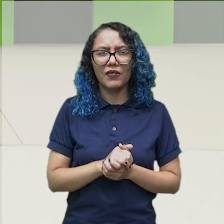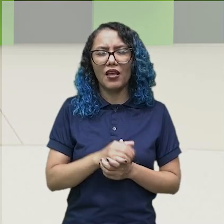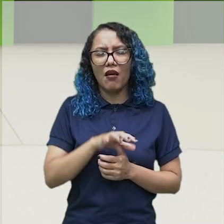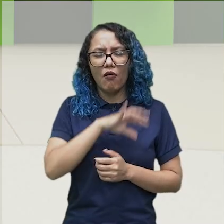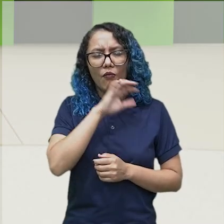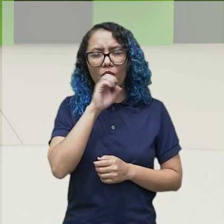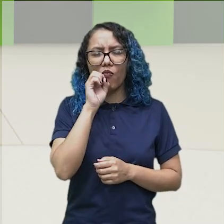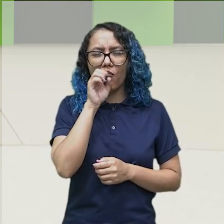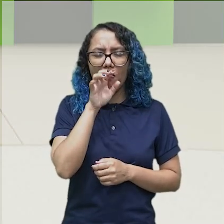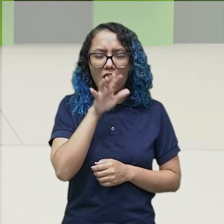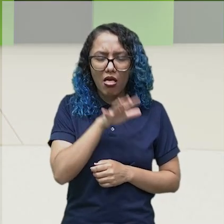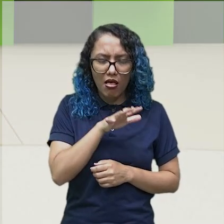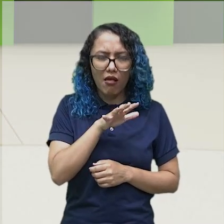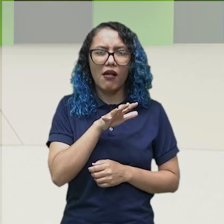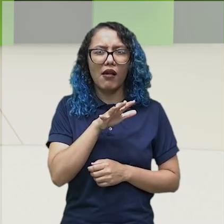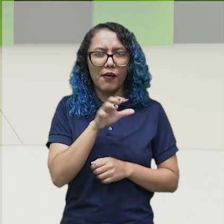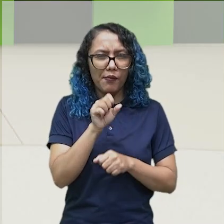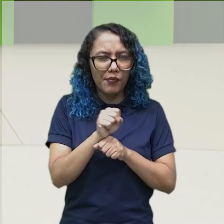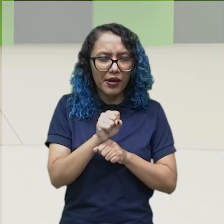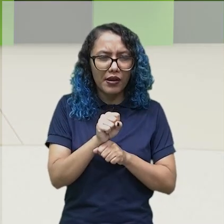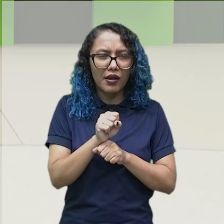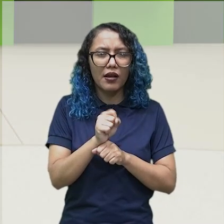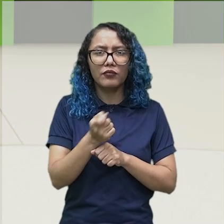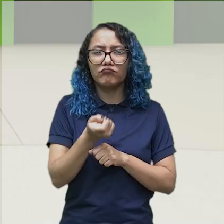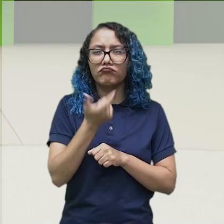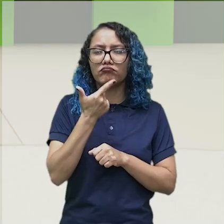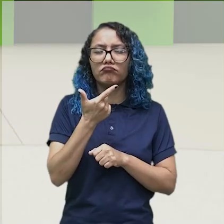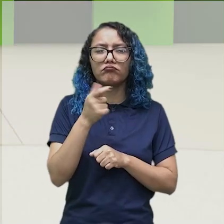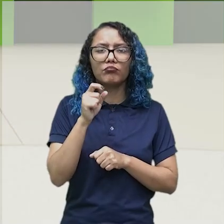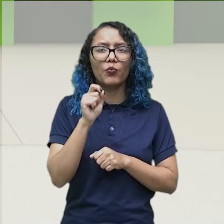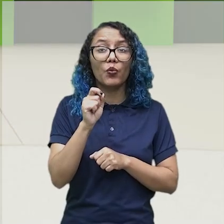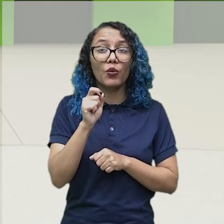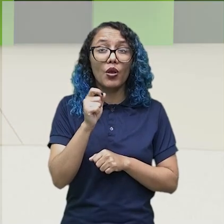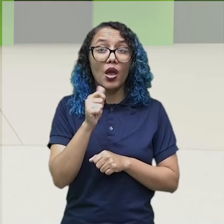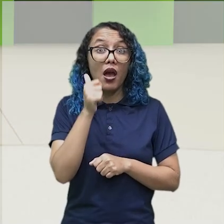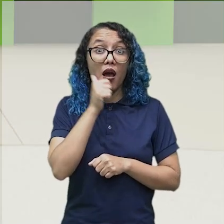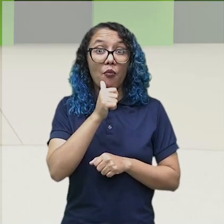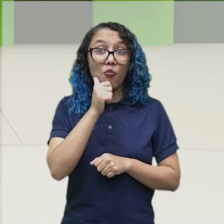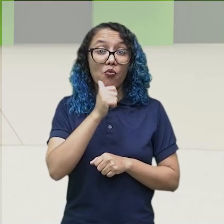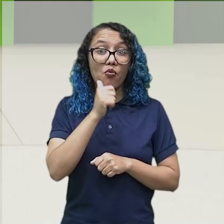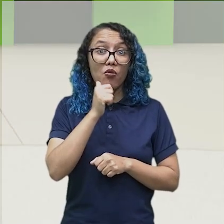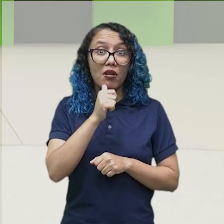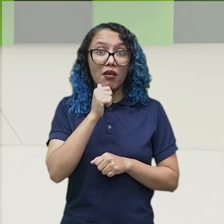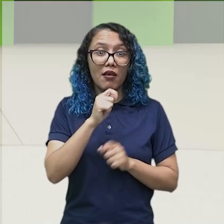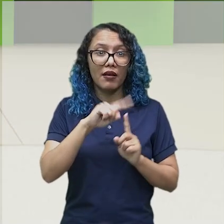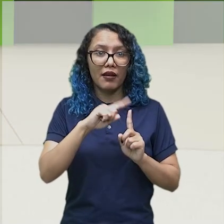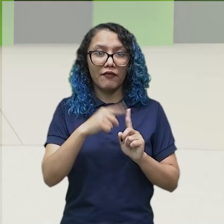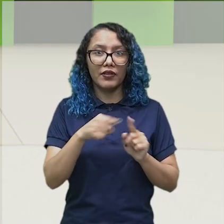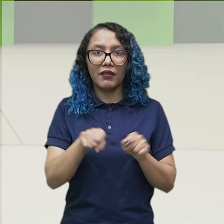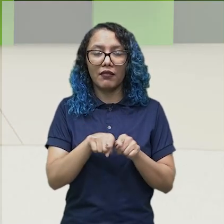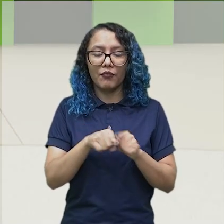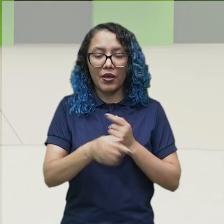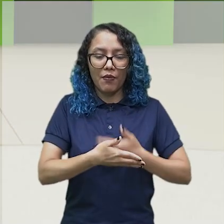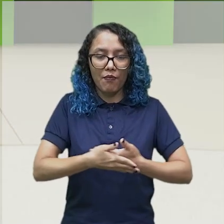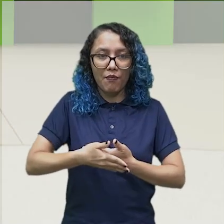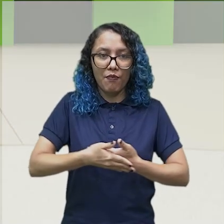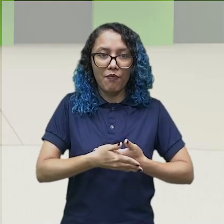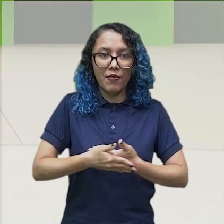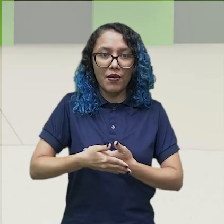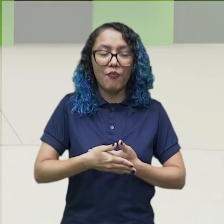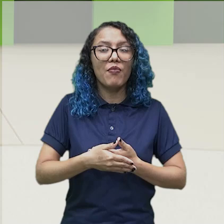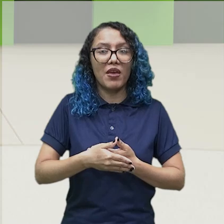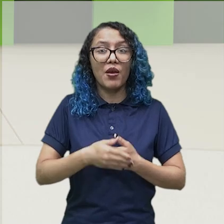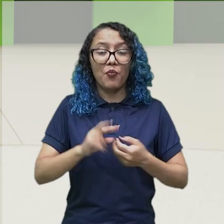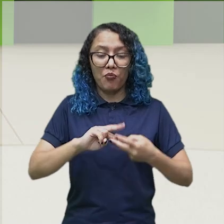enjoo, ele acabava, né, fazendo com que essas mulheres, né, e os seus bebês, né, desenvolvessem